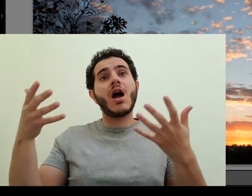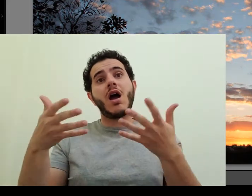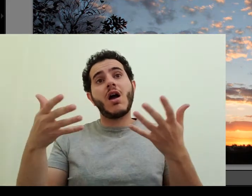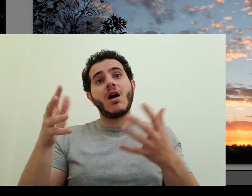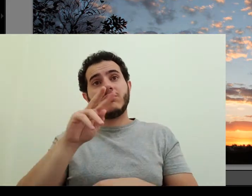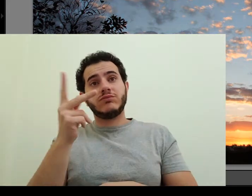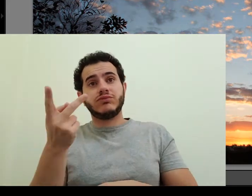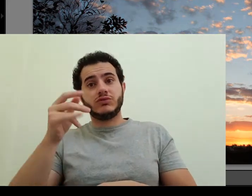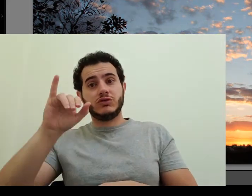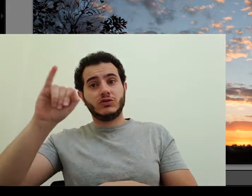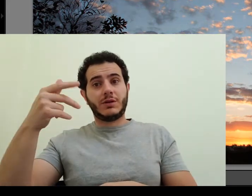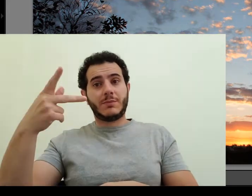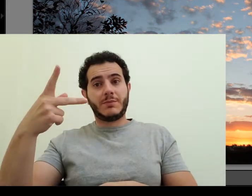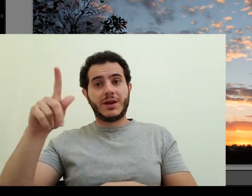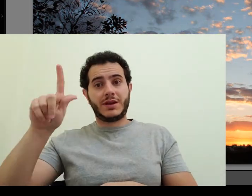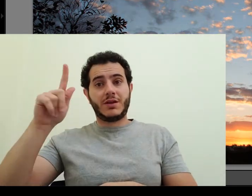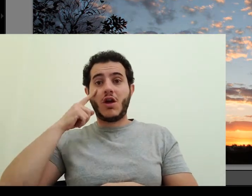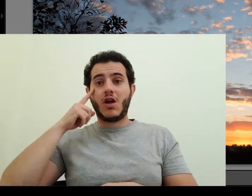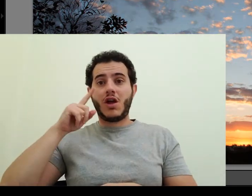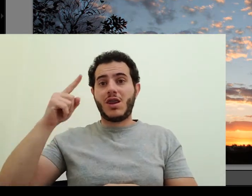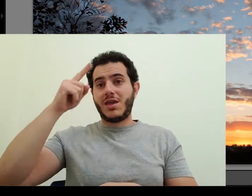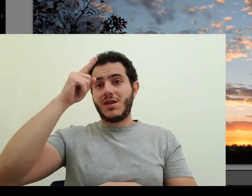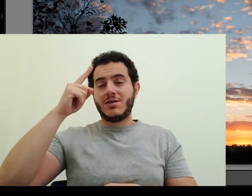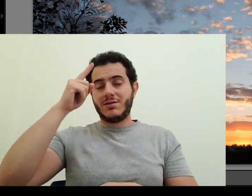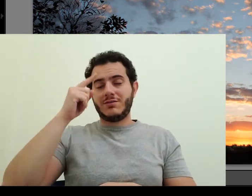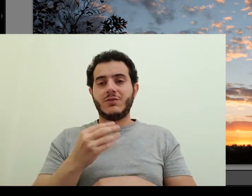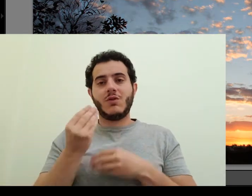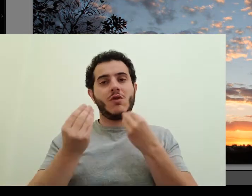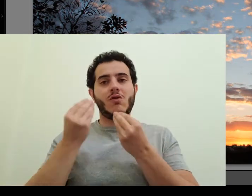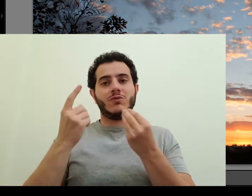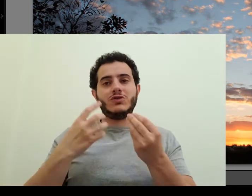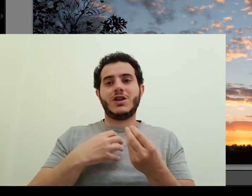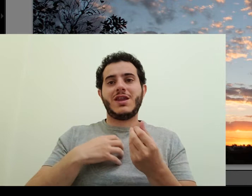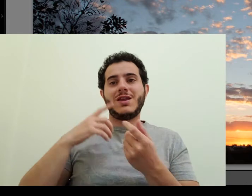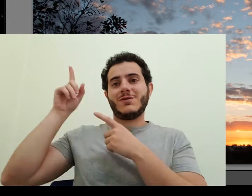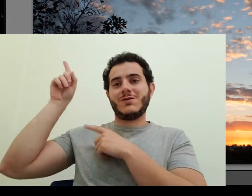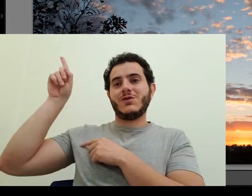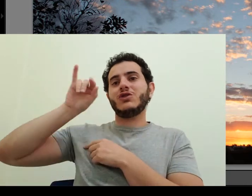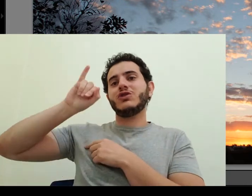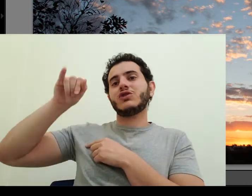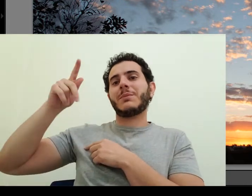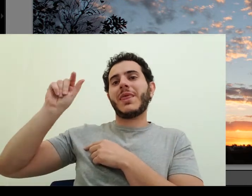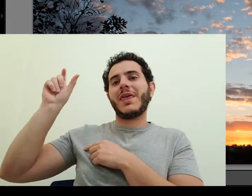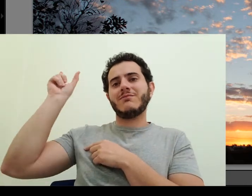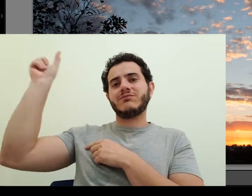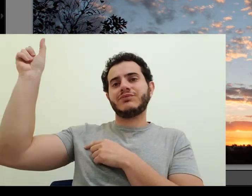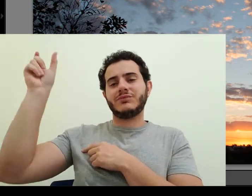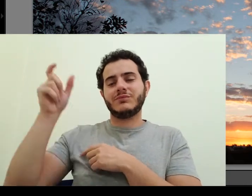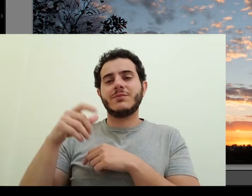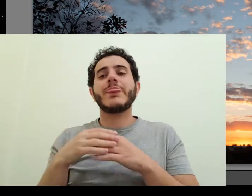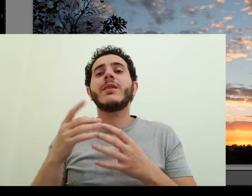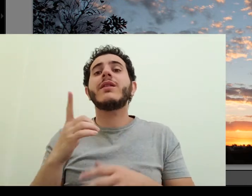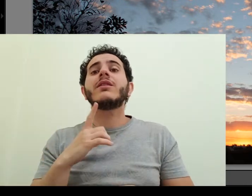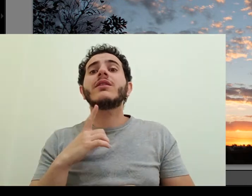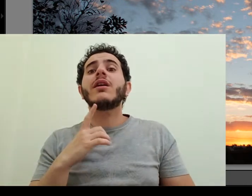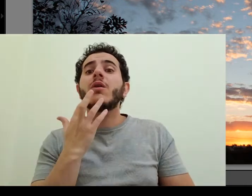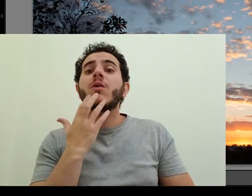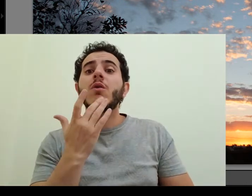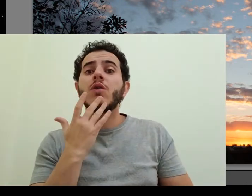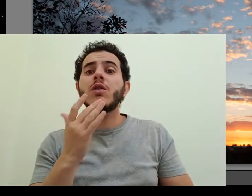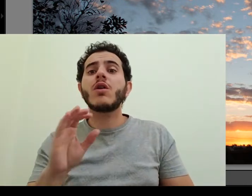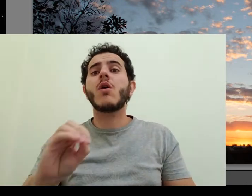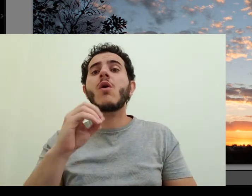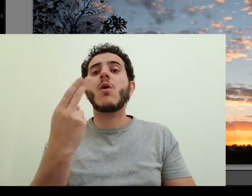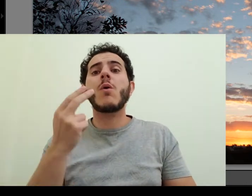Olha lá, saí do RAW e vim para o JPEG. No JPEG, o meu perfil de cor, ele só me dá duas opções, colorido ou